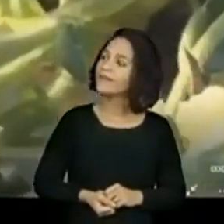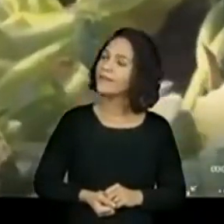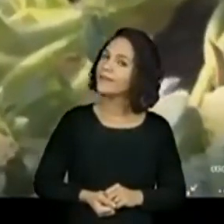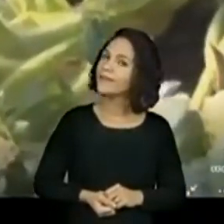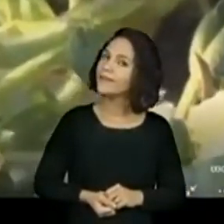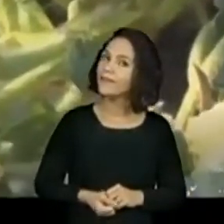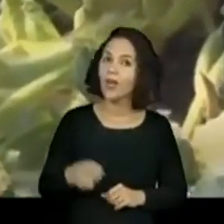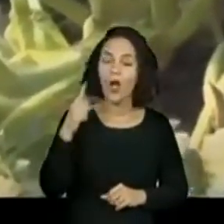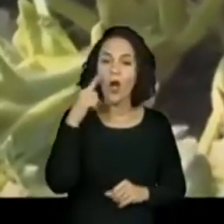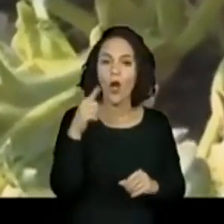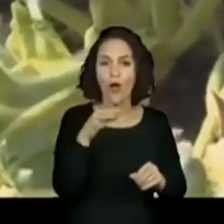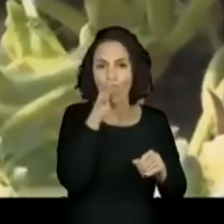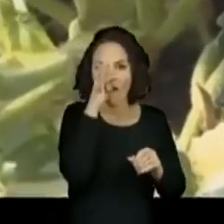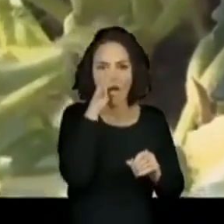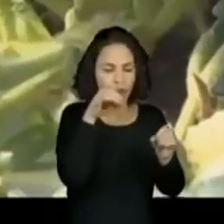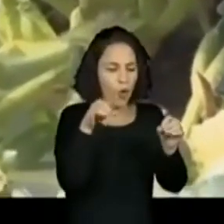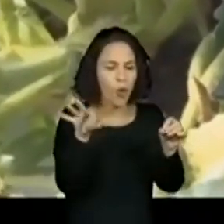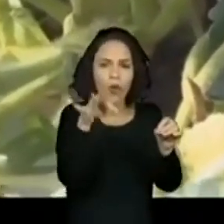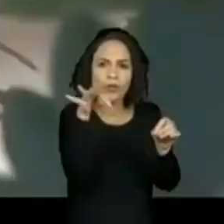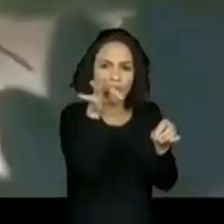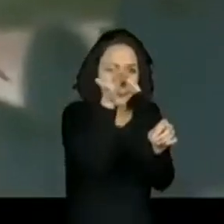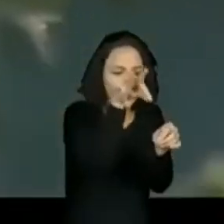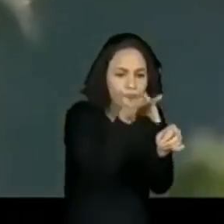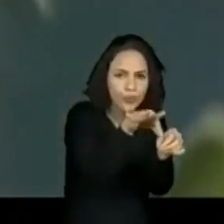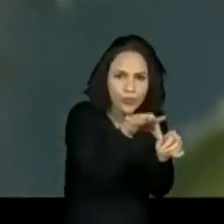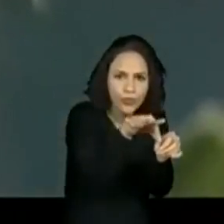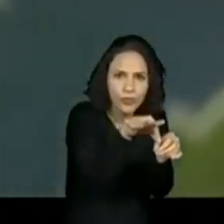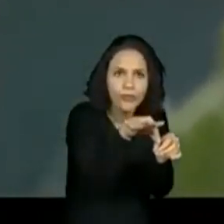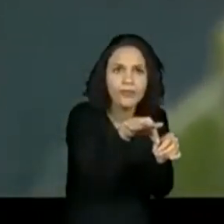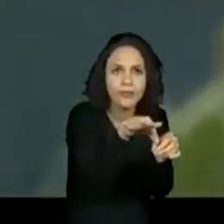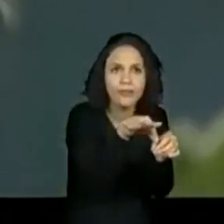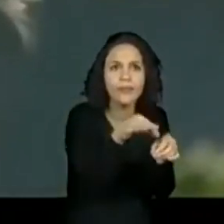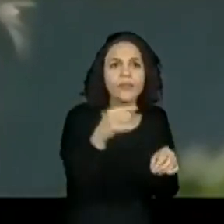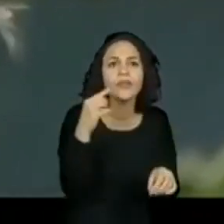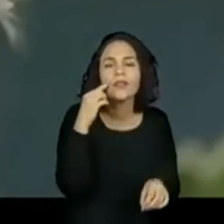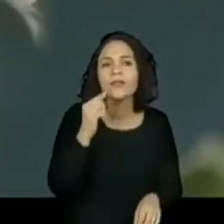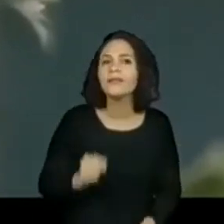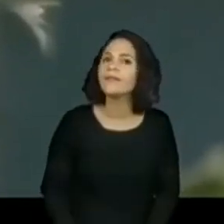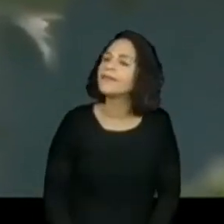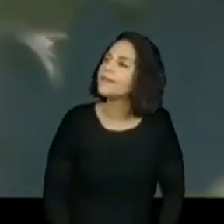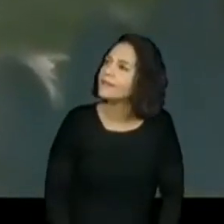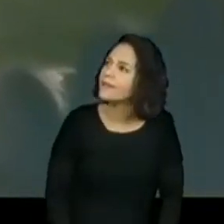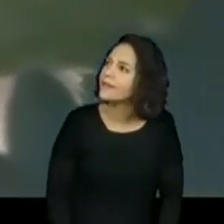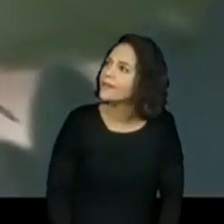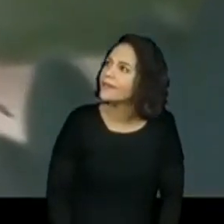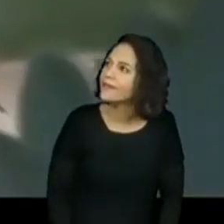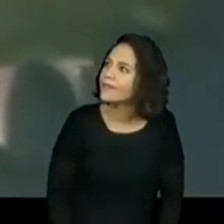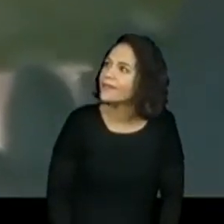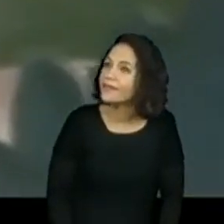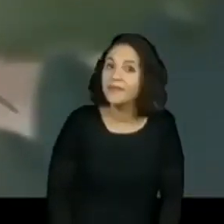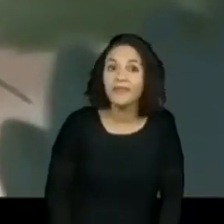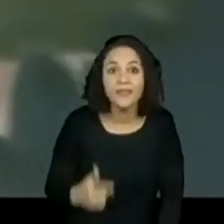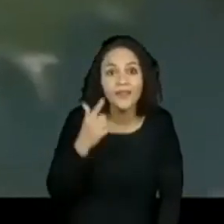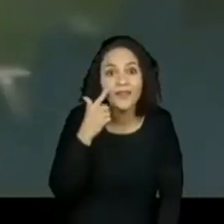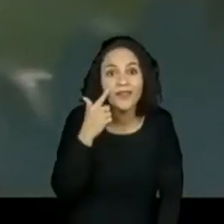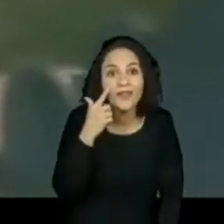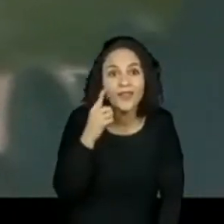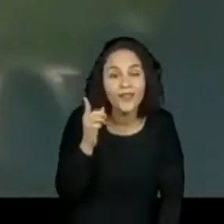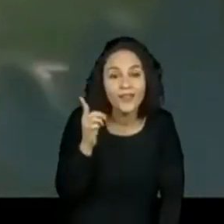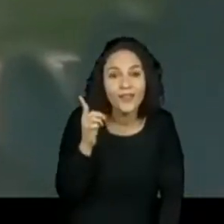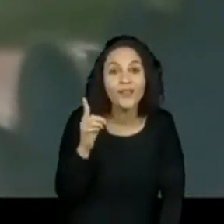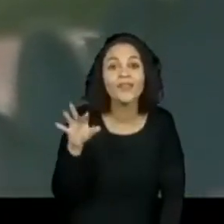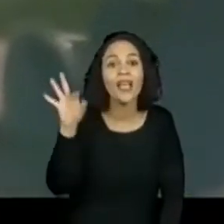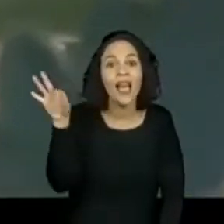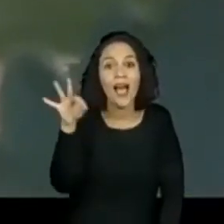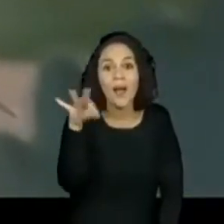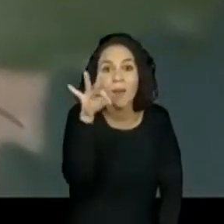Néctar apontou uma pro. Obrigado. Pro Mônica. Pro Maria também, outros professores. Vejam só essa abelha